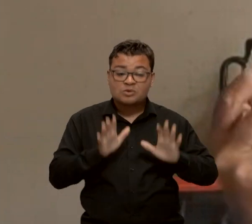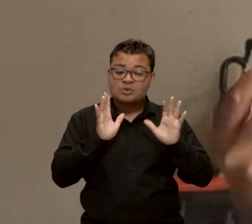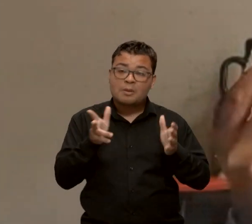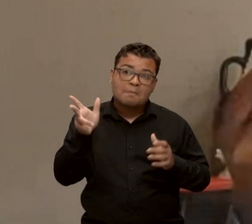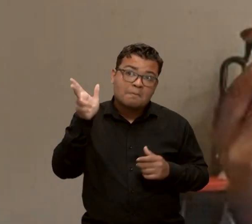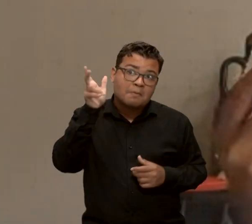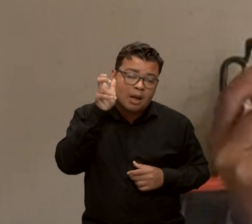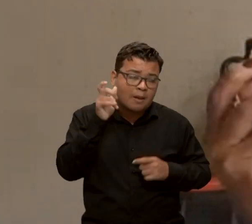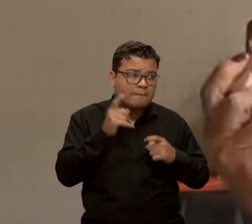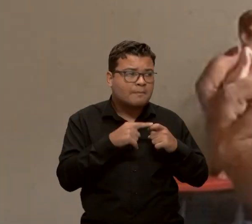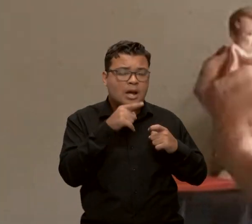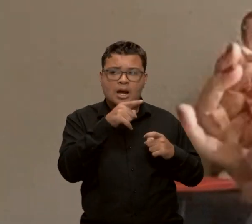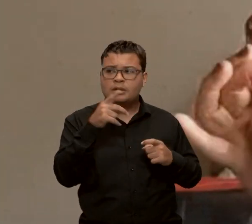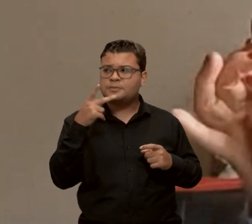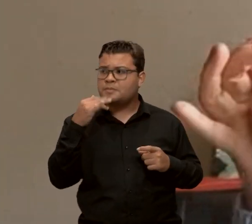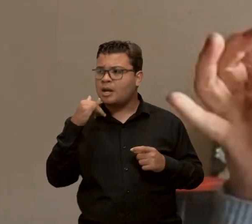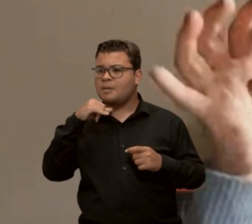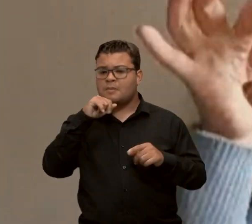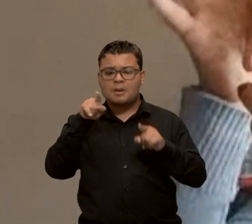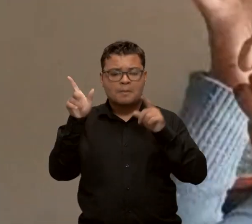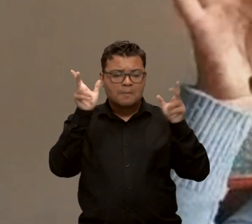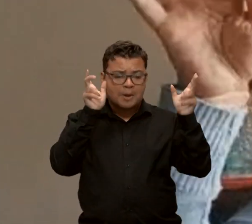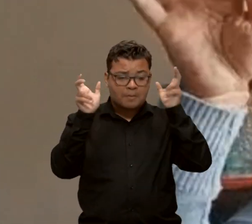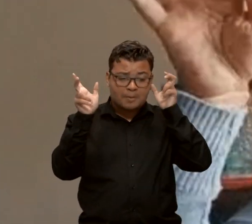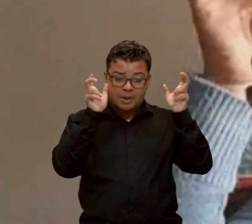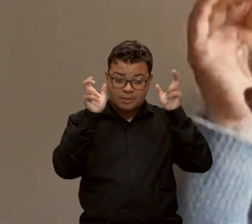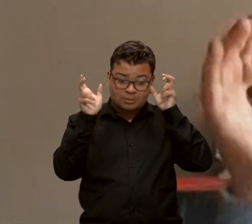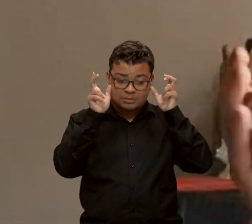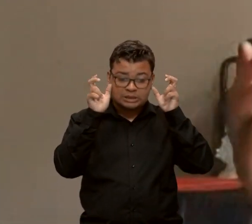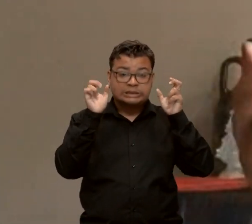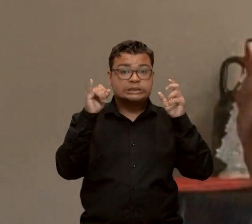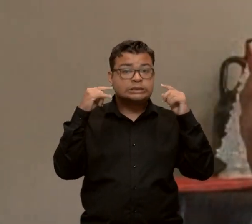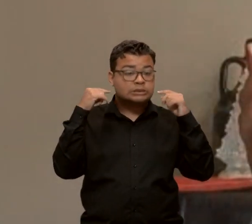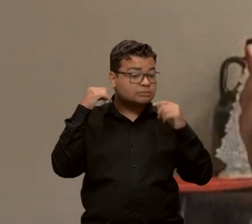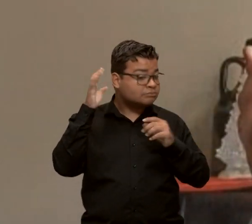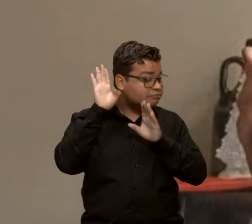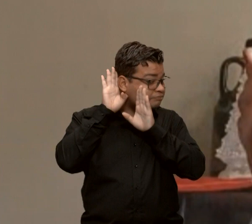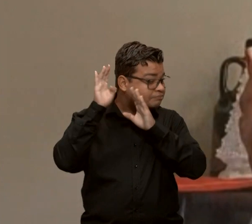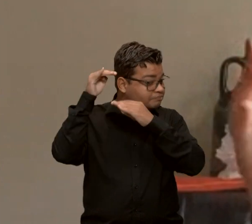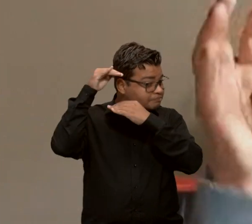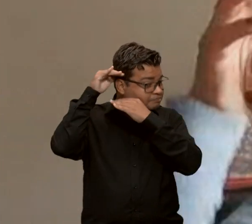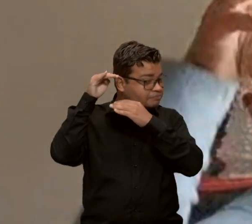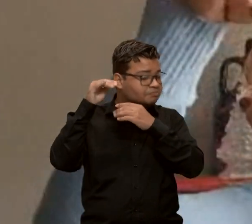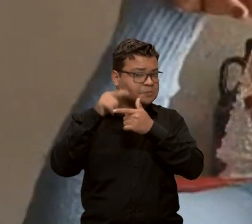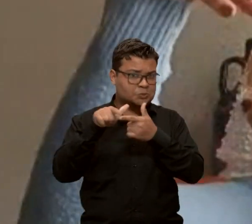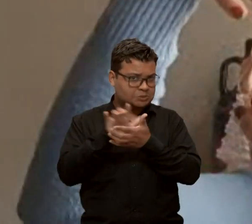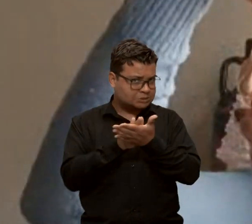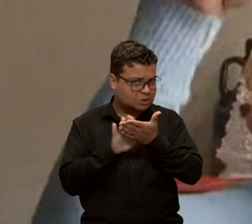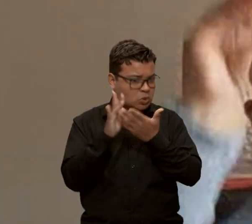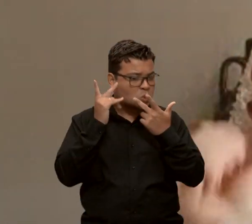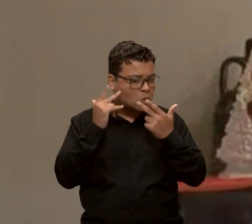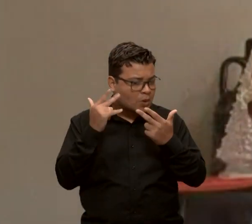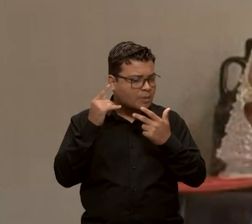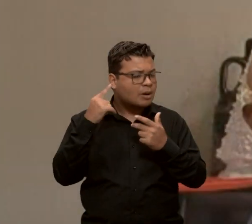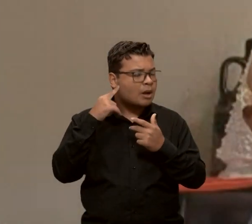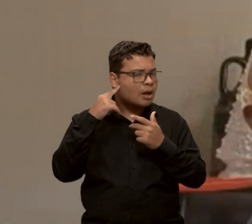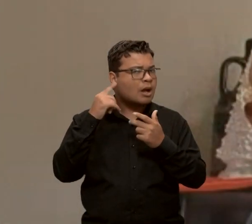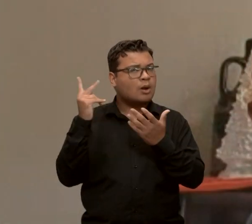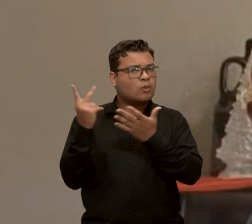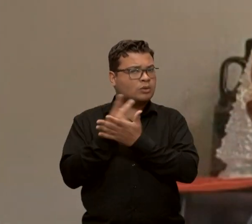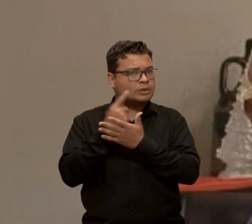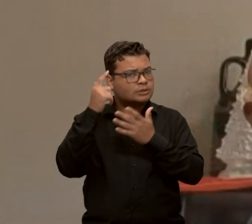tiver tudo, né, sem lesão e sem situações especiais. Conecta e vai